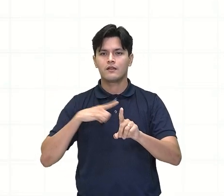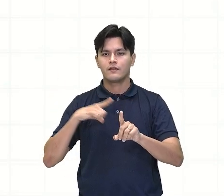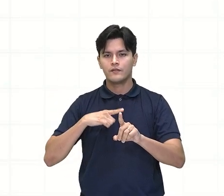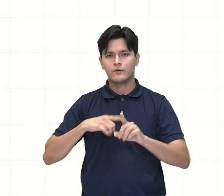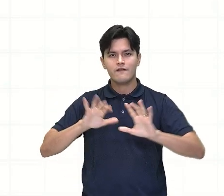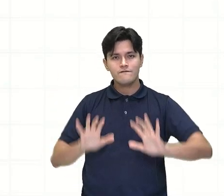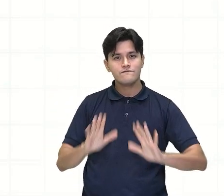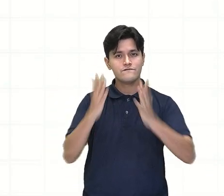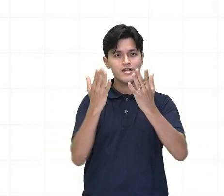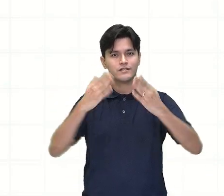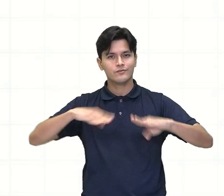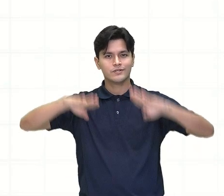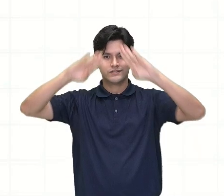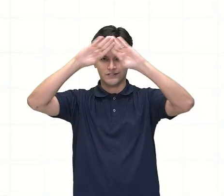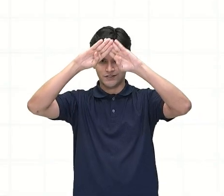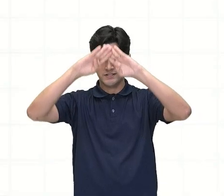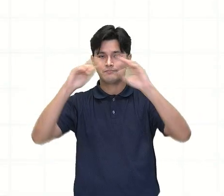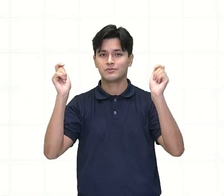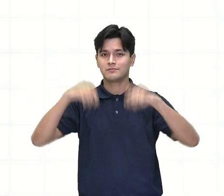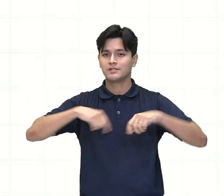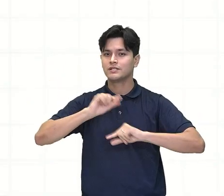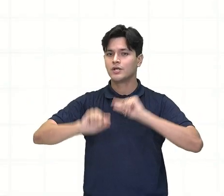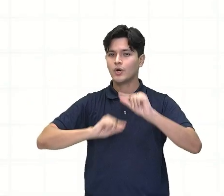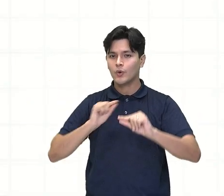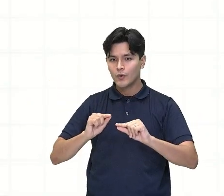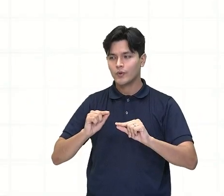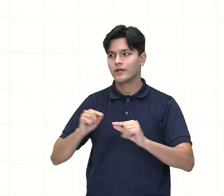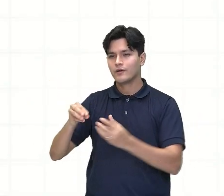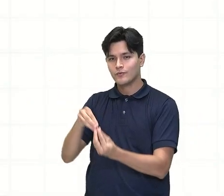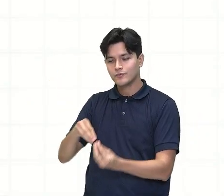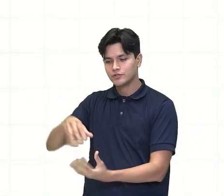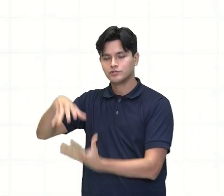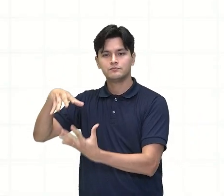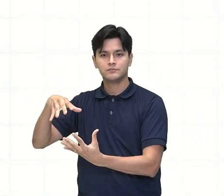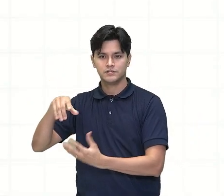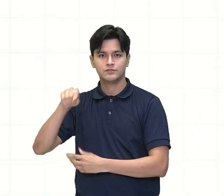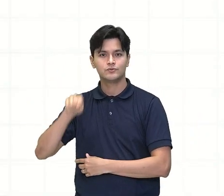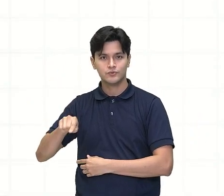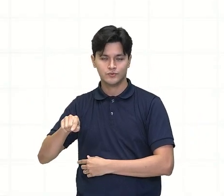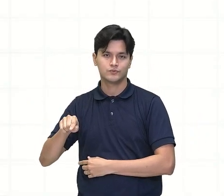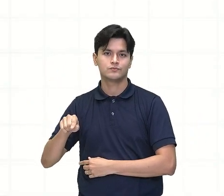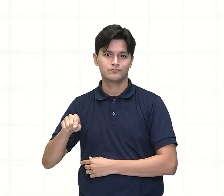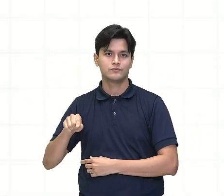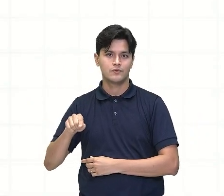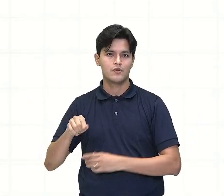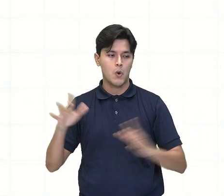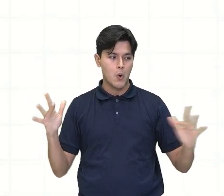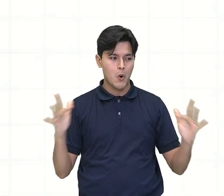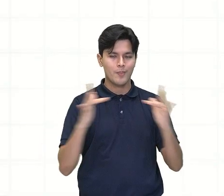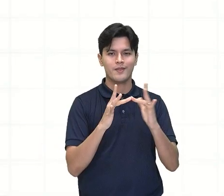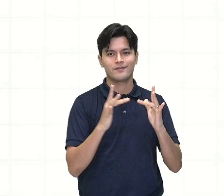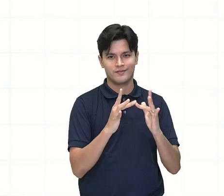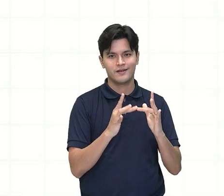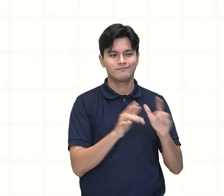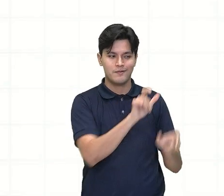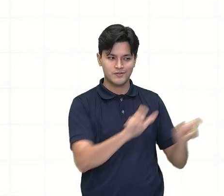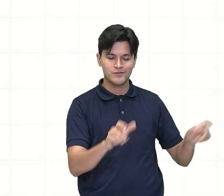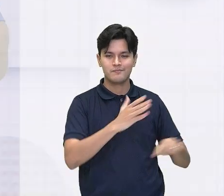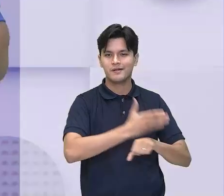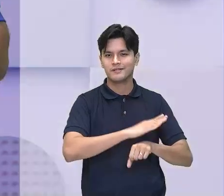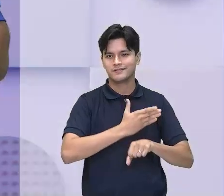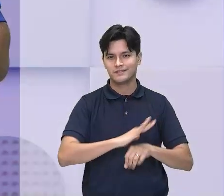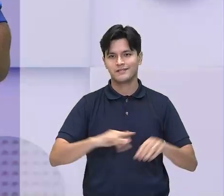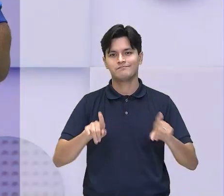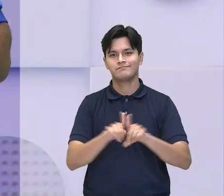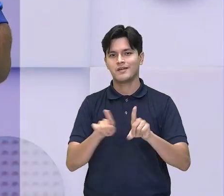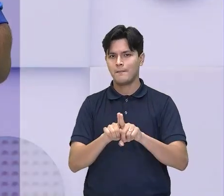a conexão entre o fiel e os espíritos protetores, né? É bem interessante nós pensarmos também